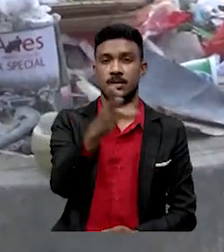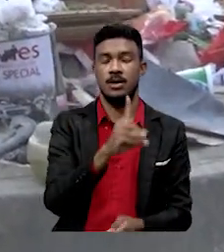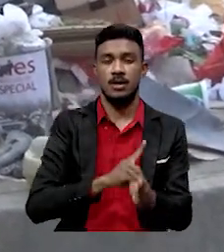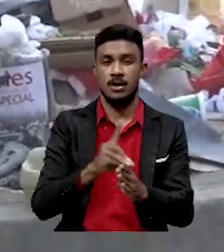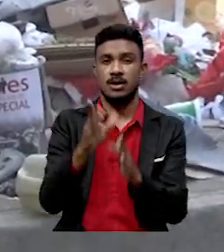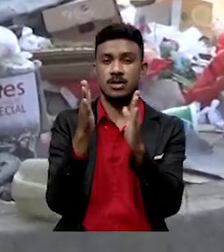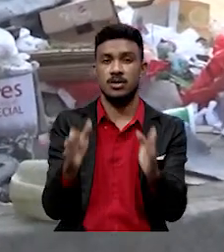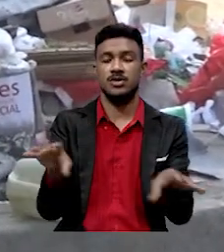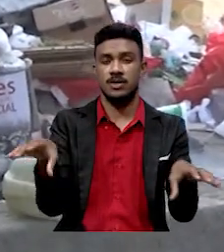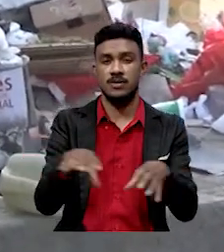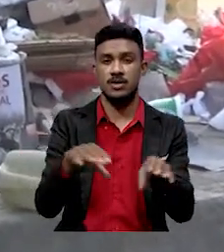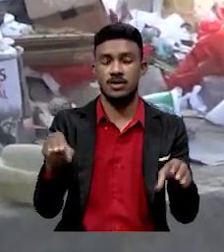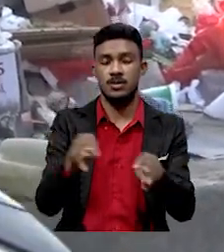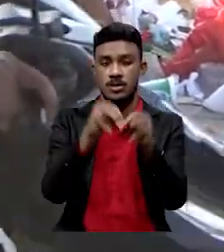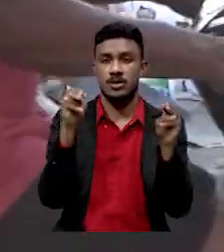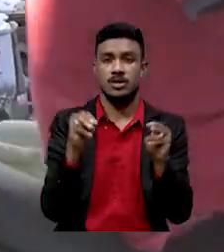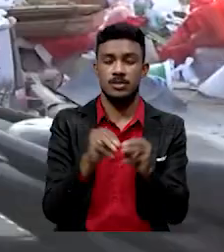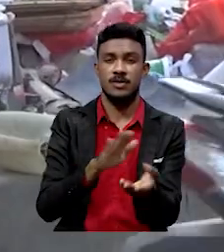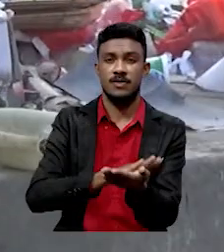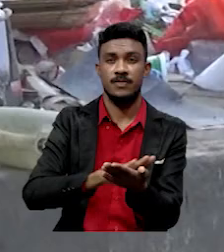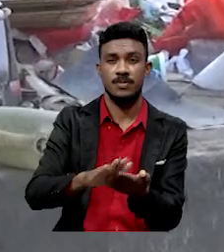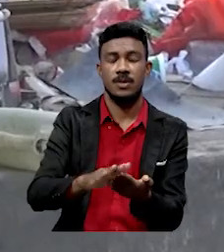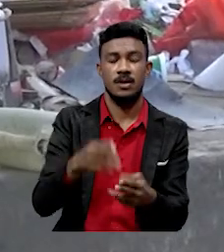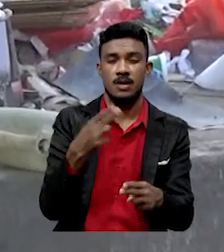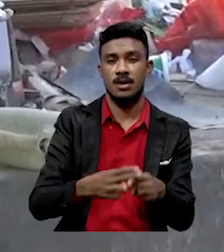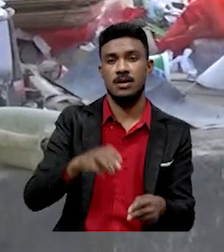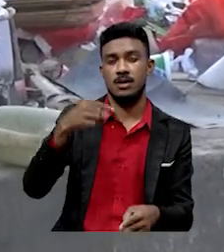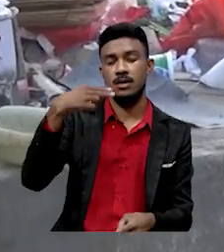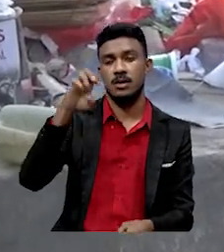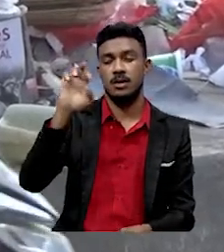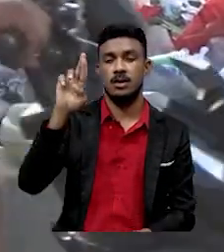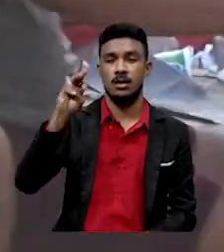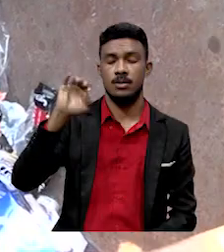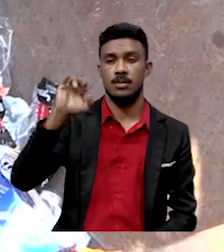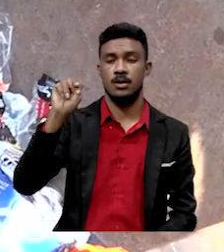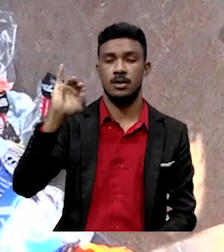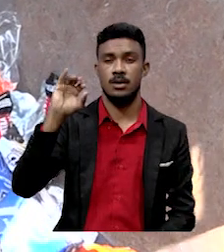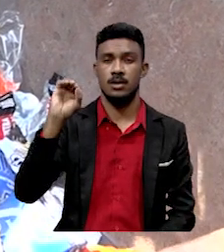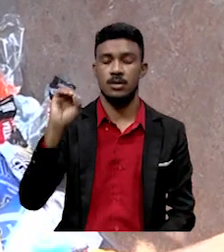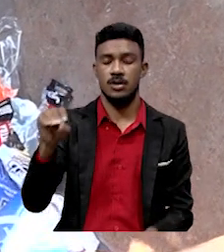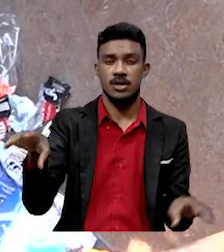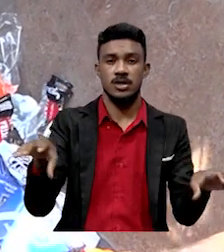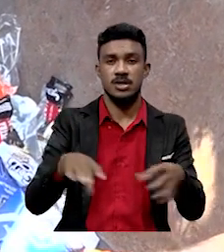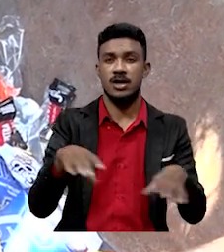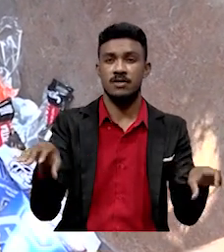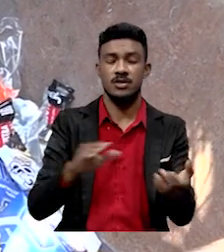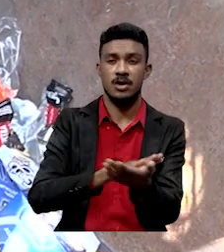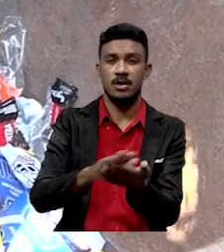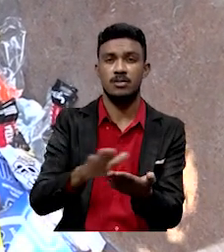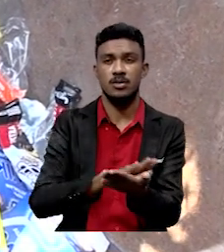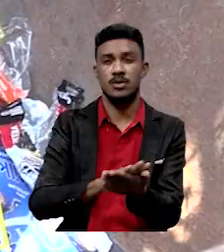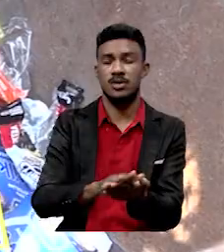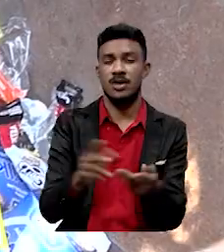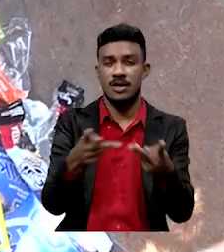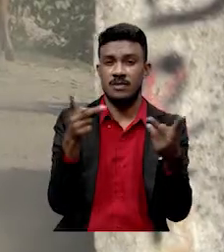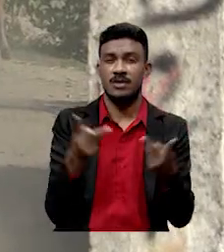Serviço Município Água no Saneamento Dili, Hermínio Muniz Ribeiro Hatetem, Serviço Saneamento, Laos, Halo Limpeza, Concentra e